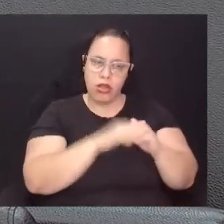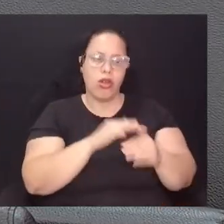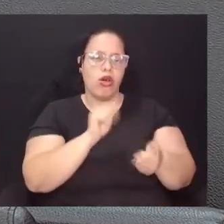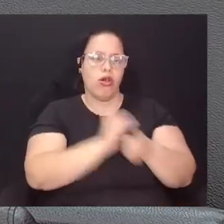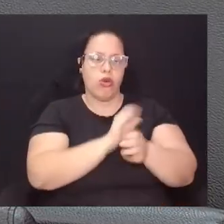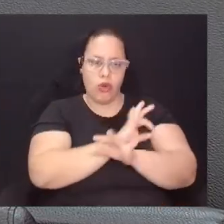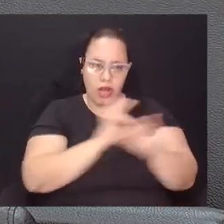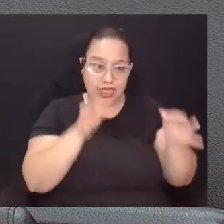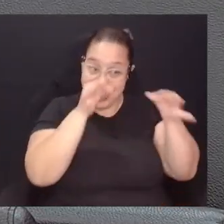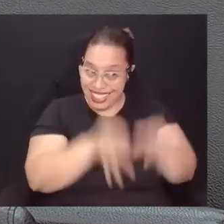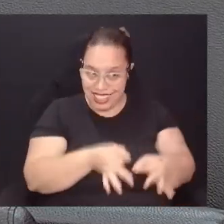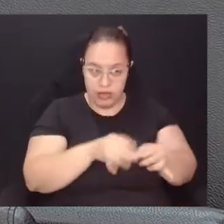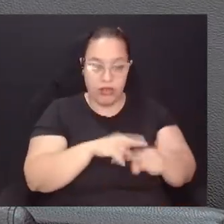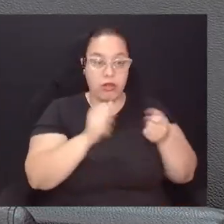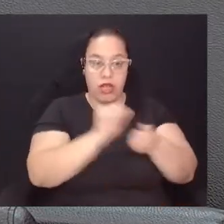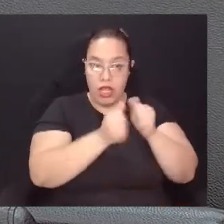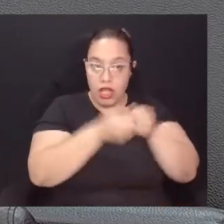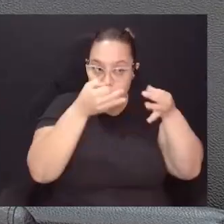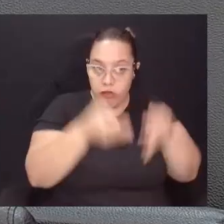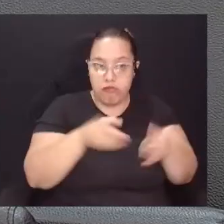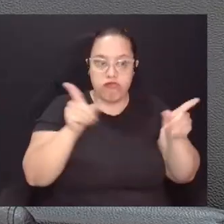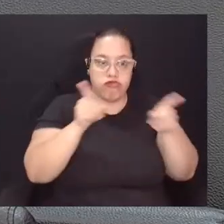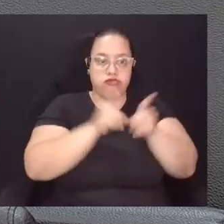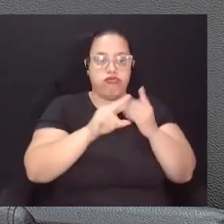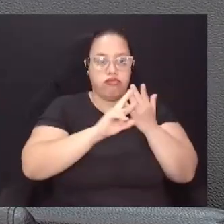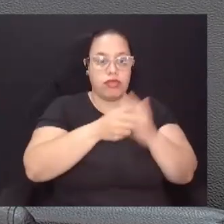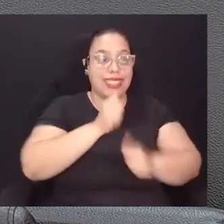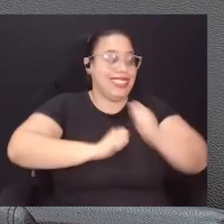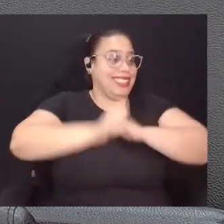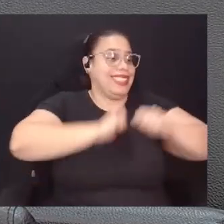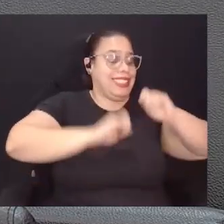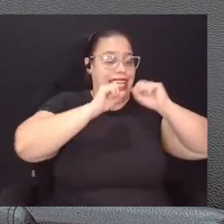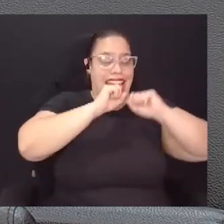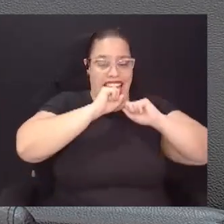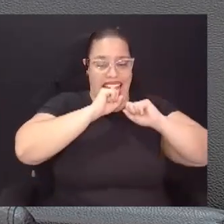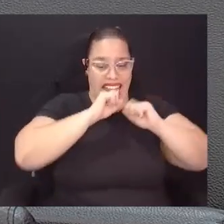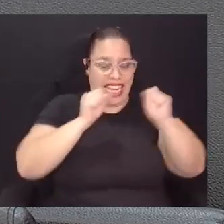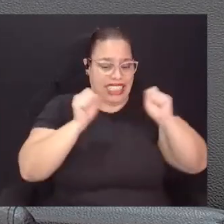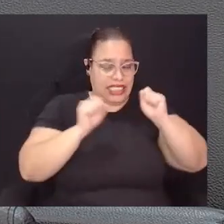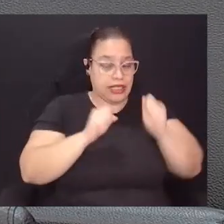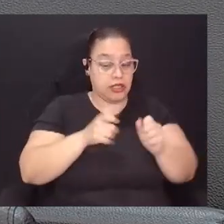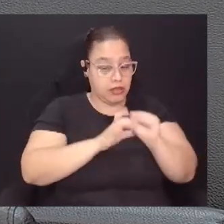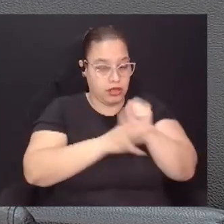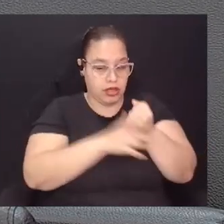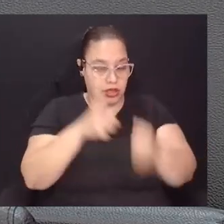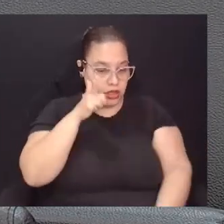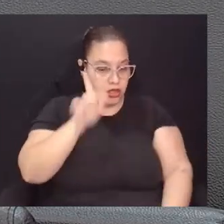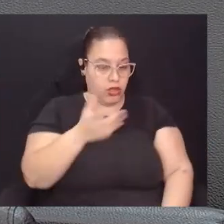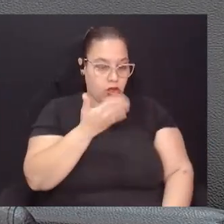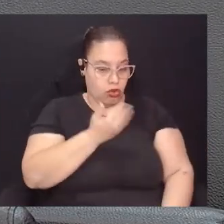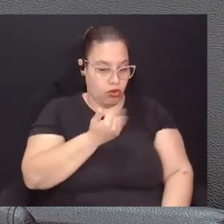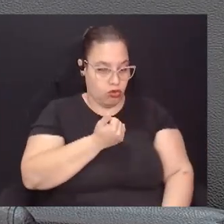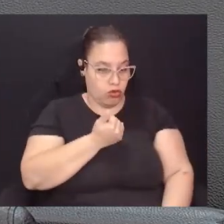que ele funciona da maneira correta, mais adequado, isso diminui, inclusive, a ansiedade das pessoas, porque elas têm a garantia de que elas vão conseguir retirar